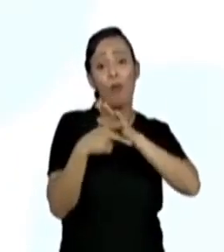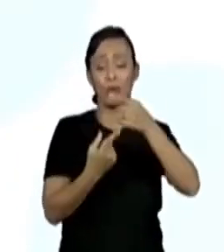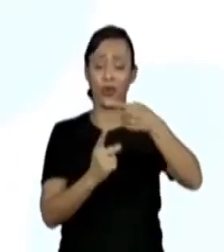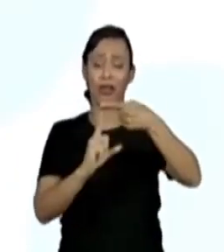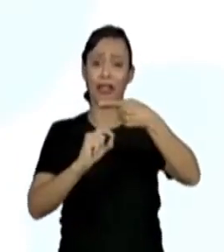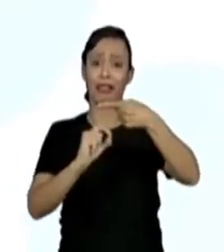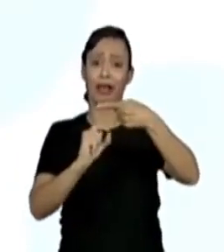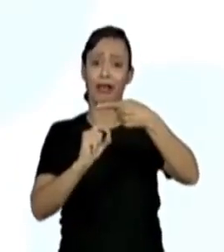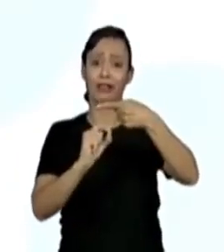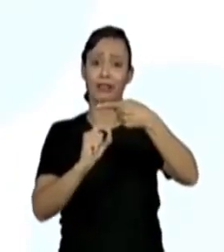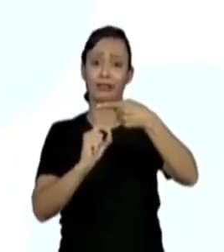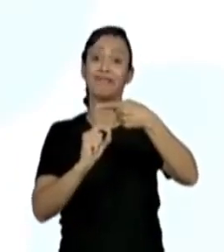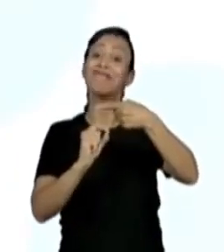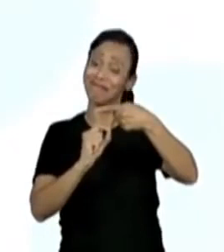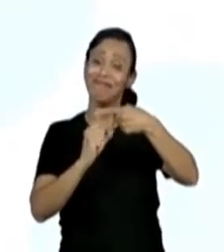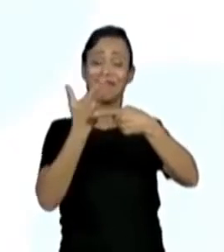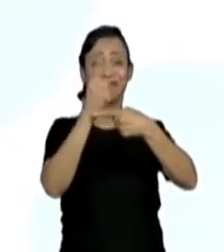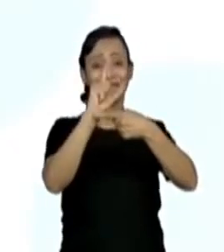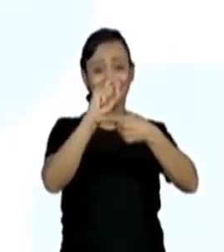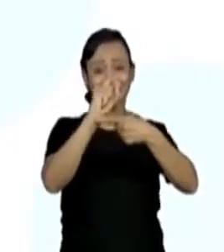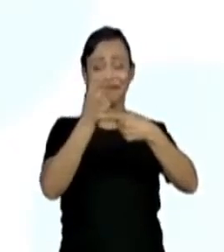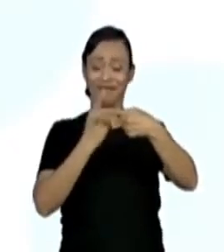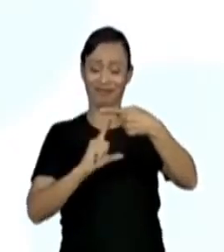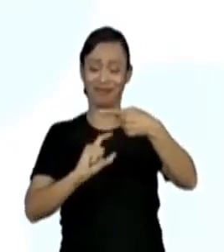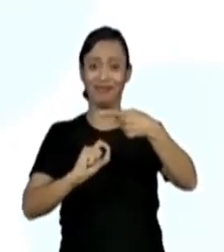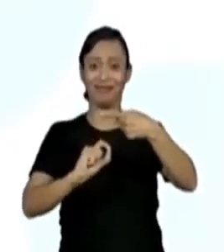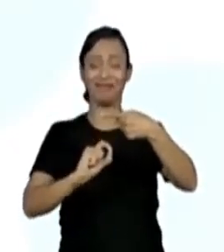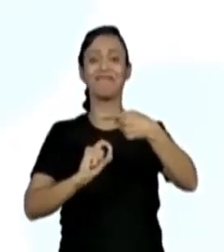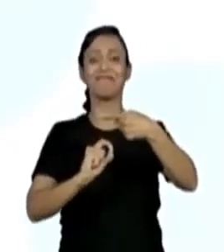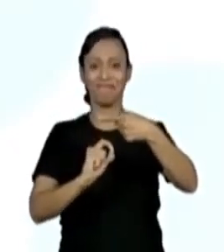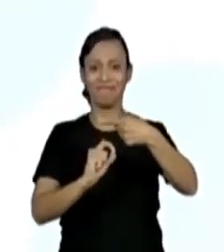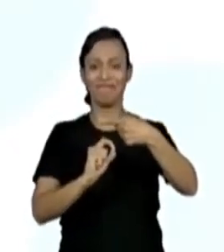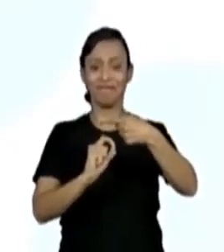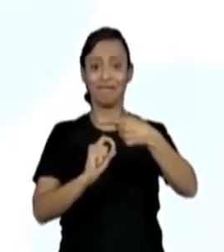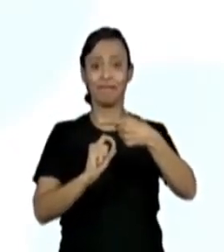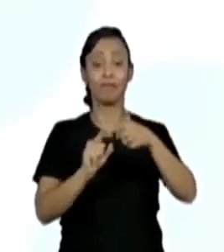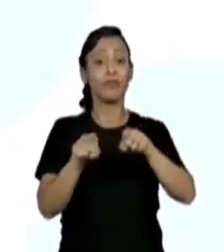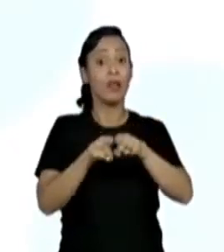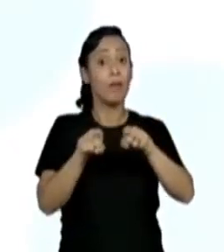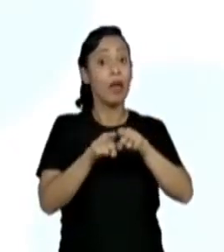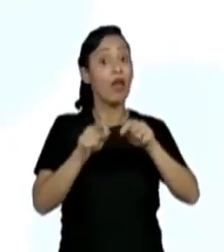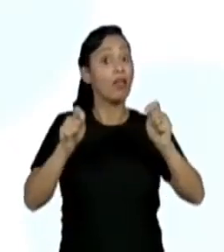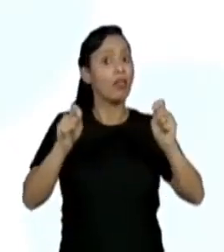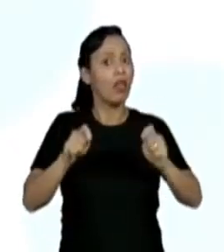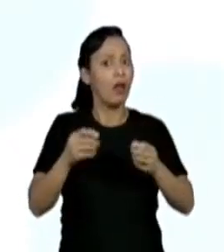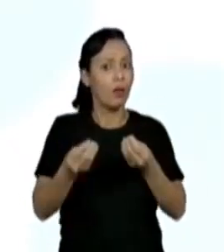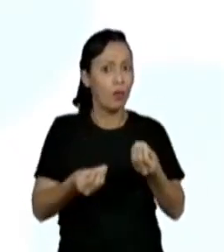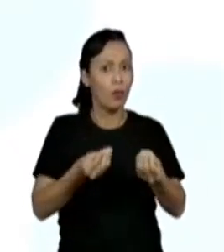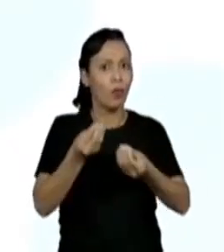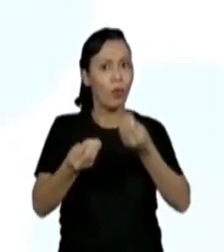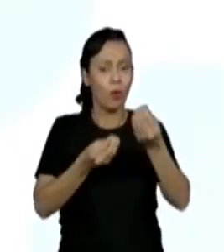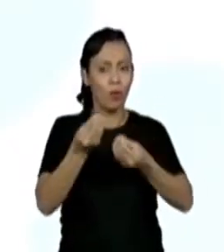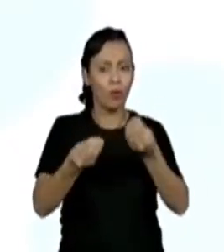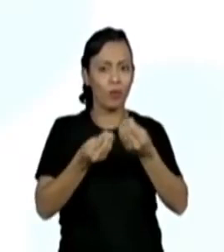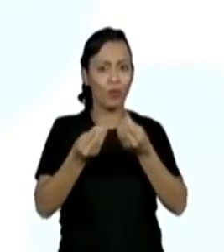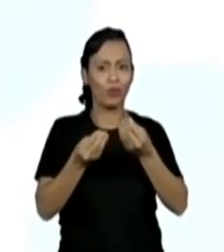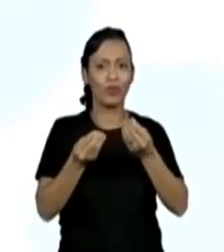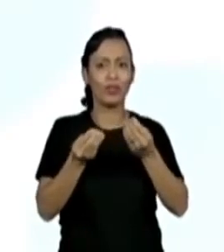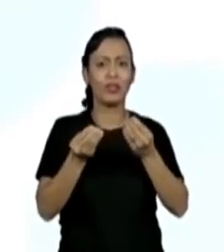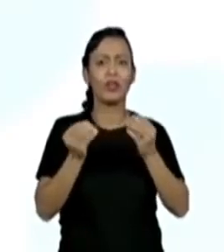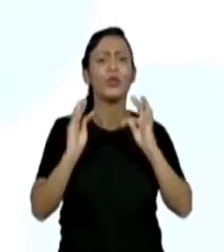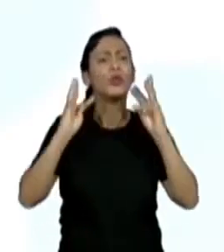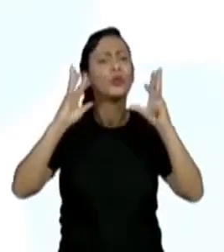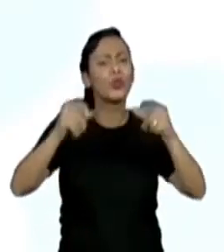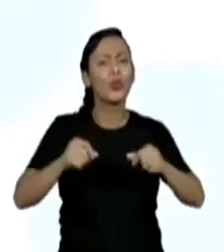10 partes que formam o todo podemos considerar também um inteiro não é temos aí uma figura